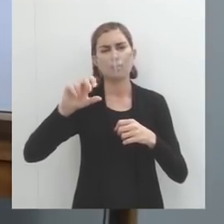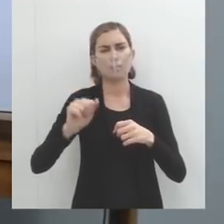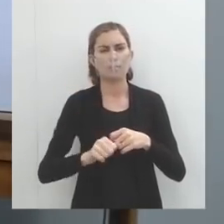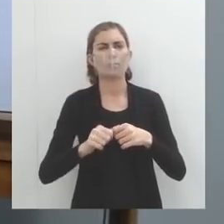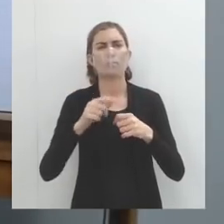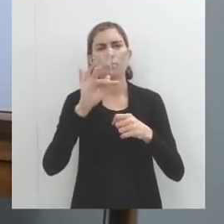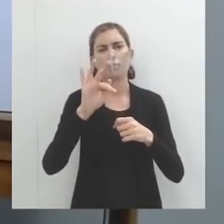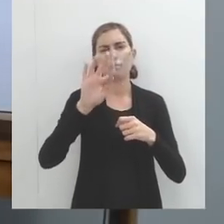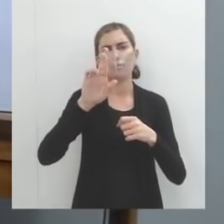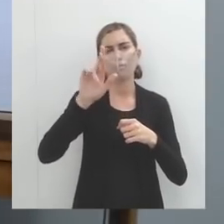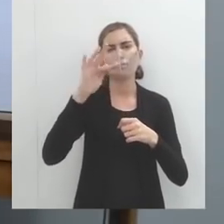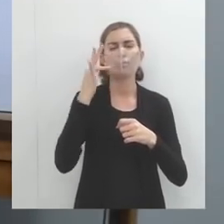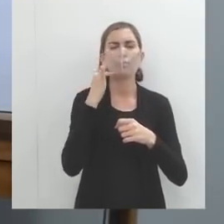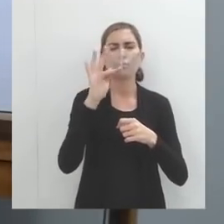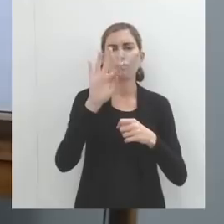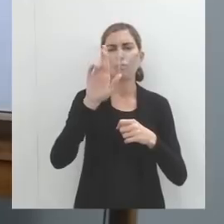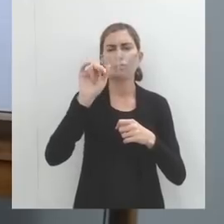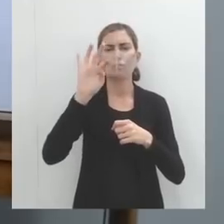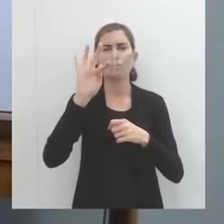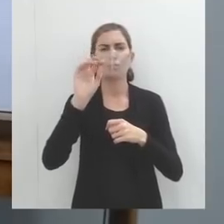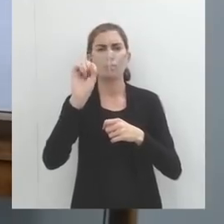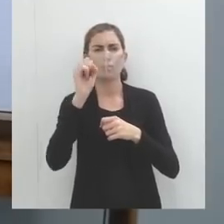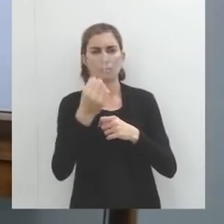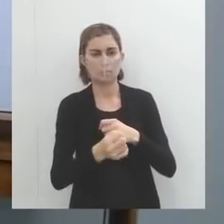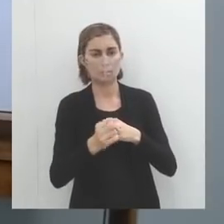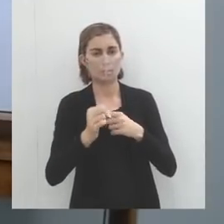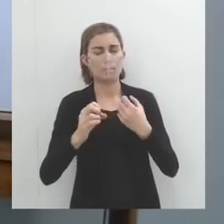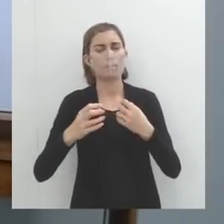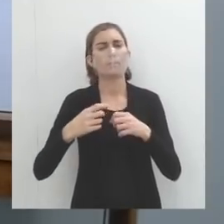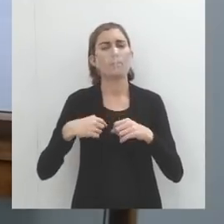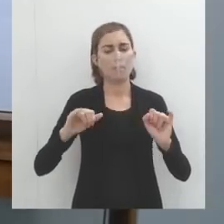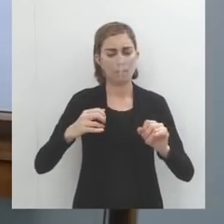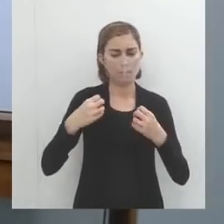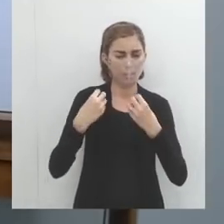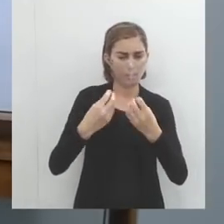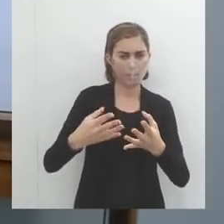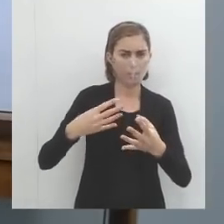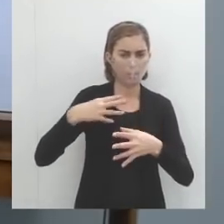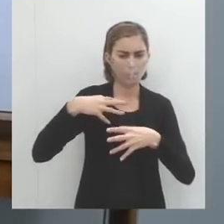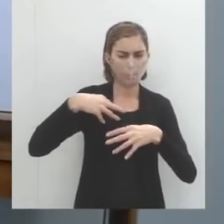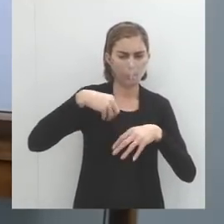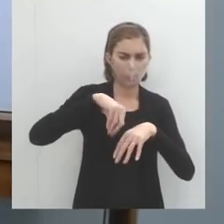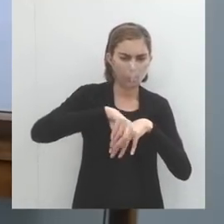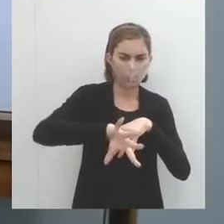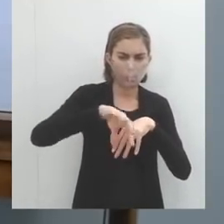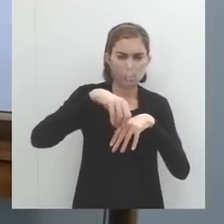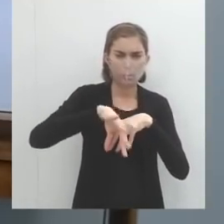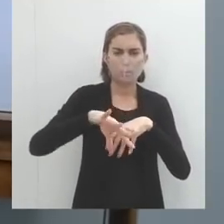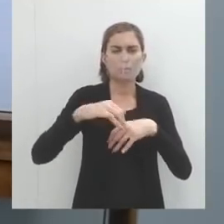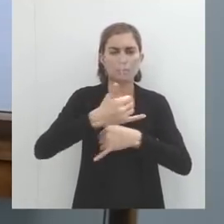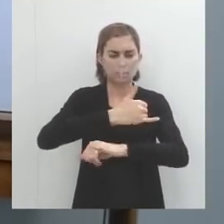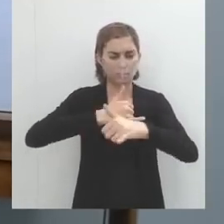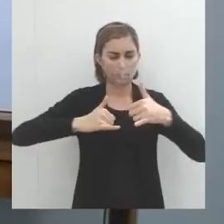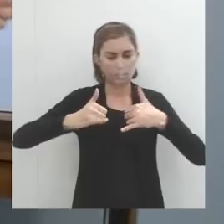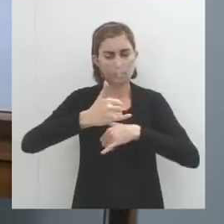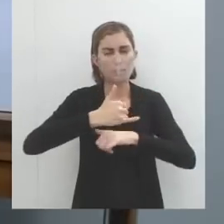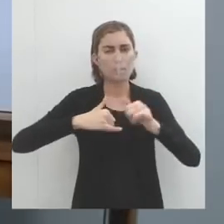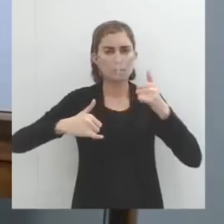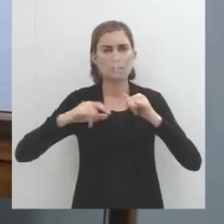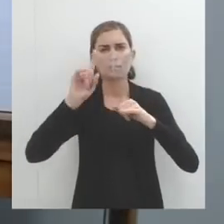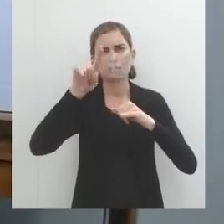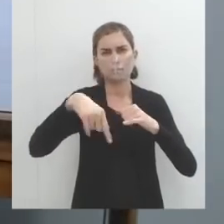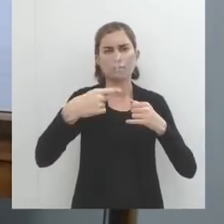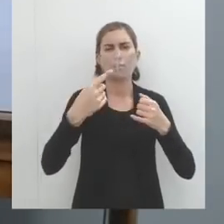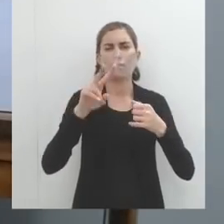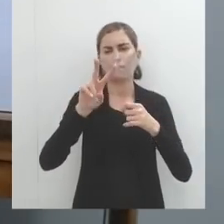de frutose. Então, o carboidrato que vai dar a energia dos danados dos espermatozoides vem